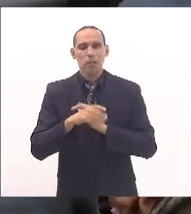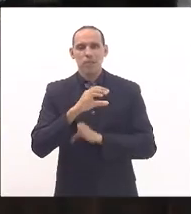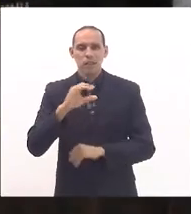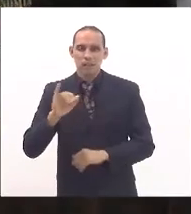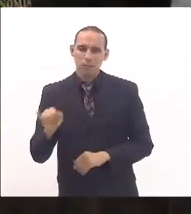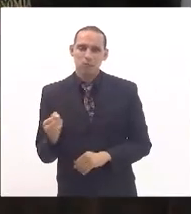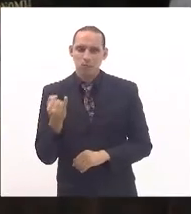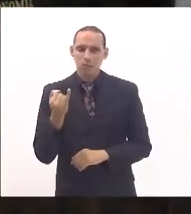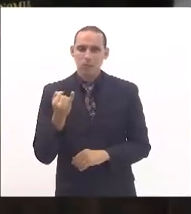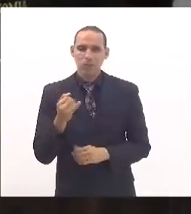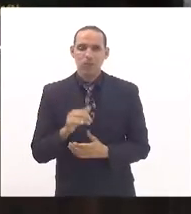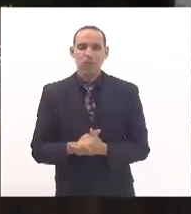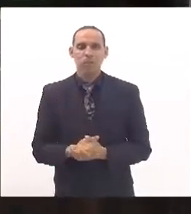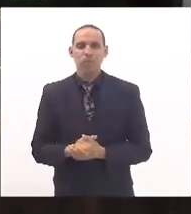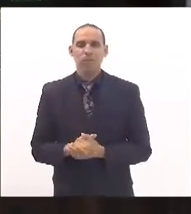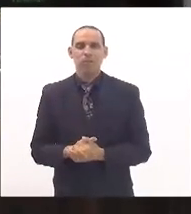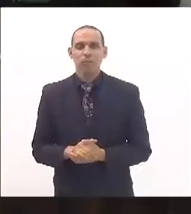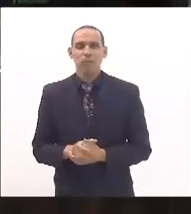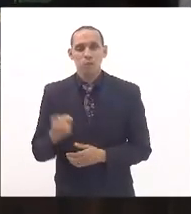cultura, Valdec.